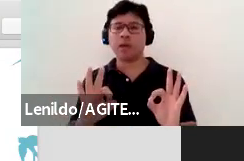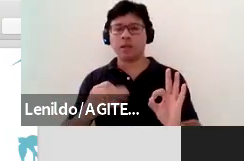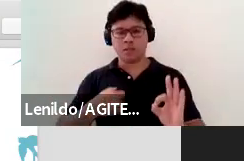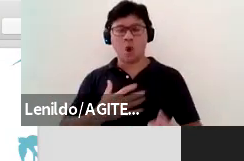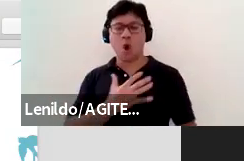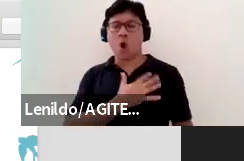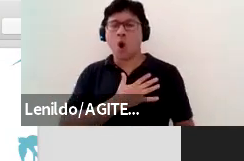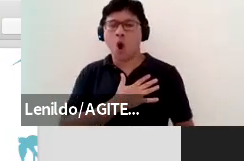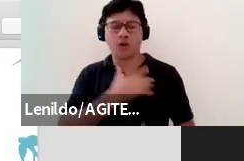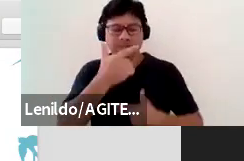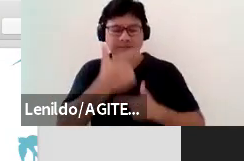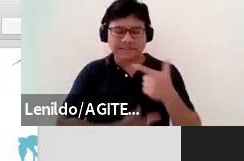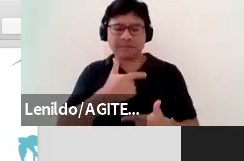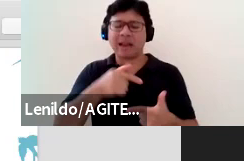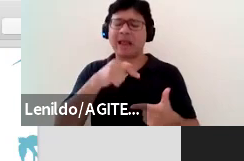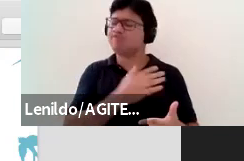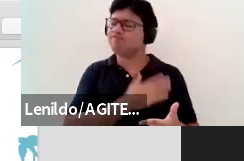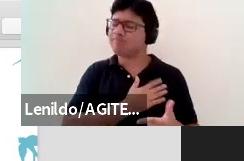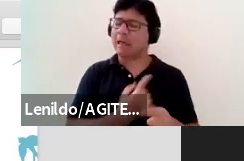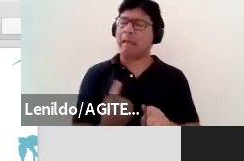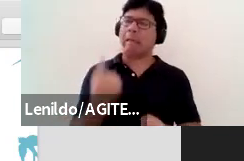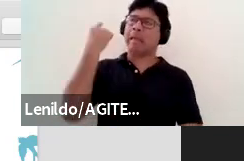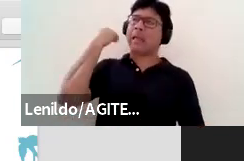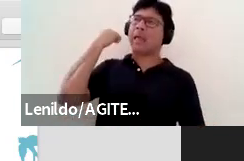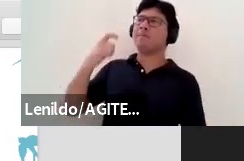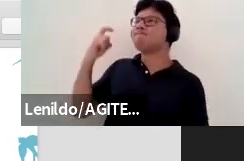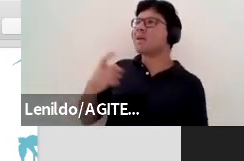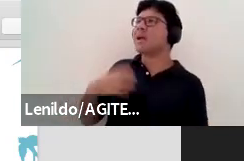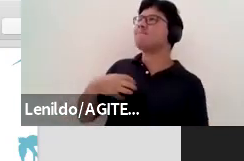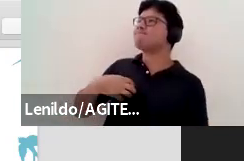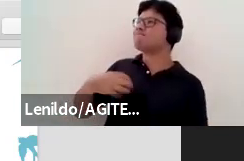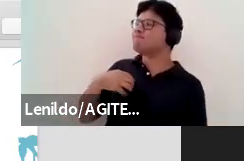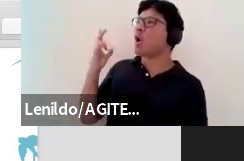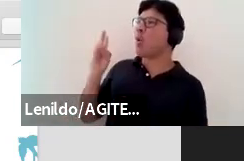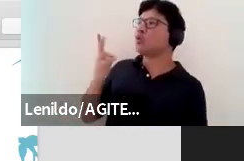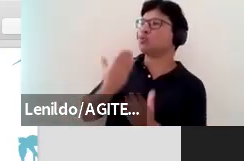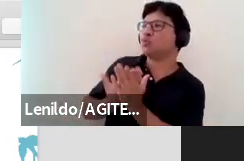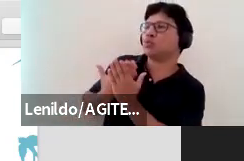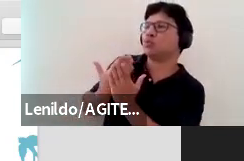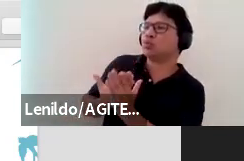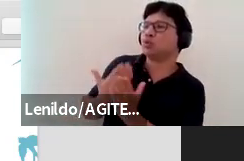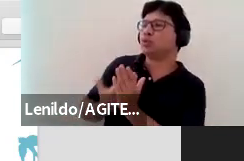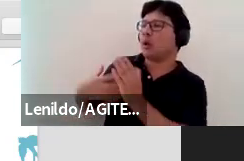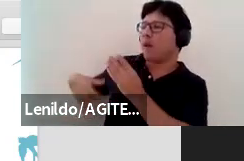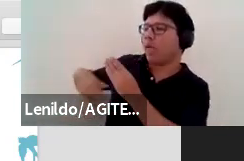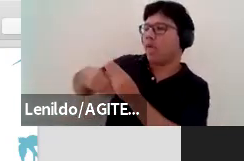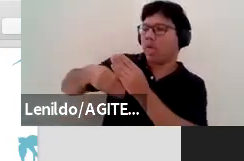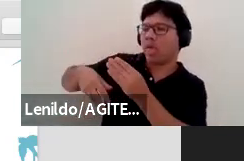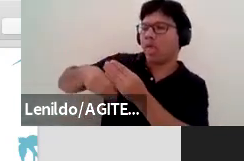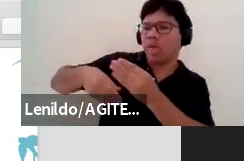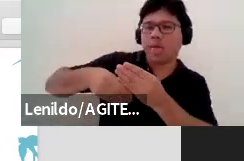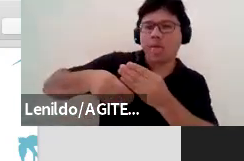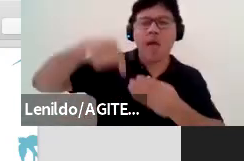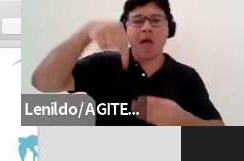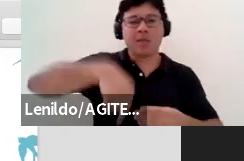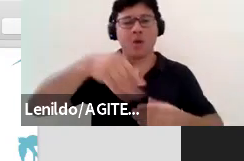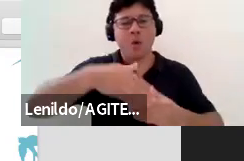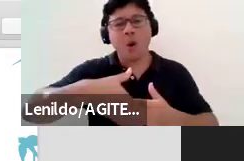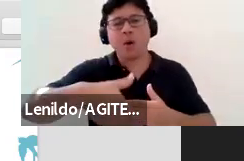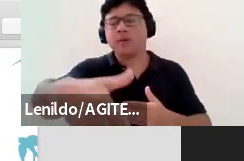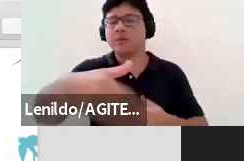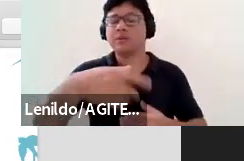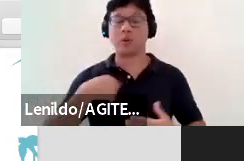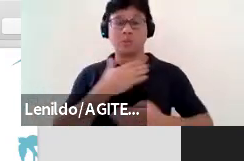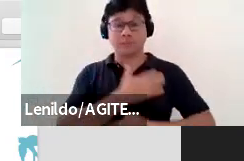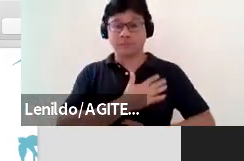gostaria de estar fazendo lá atrás, né? Que é esse estudo continuado e eterno. E a gente fica muito satisfeita